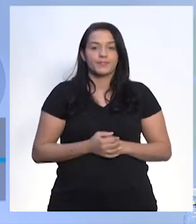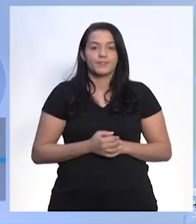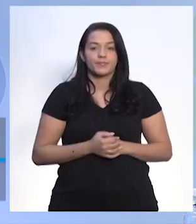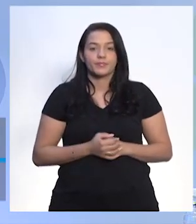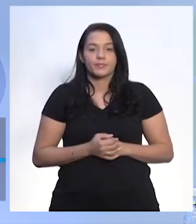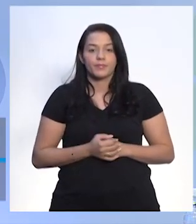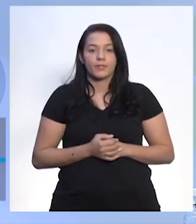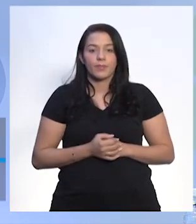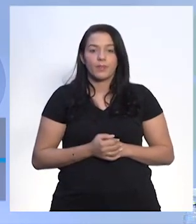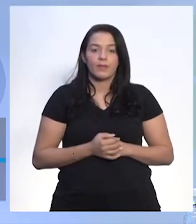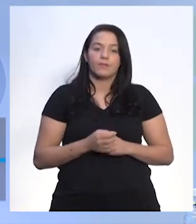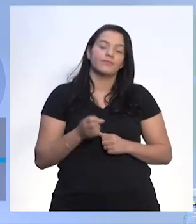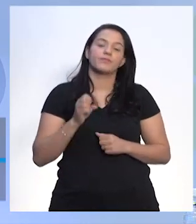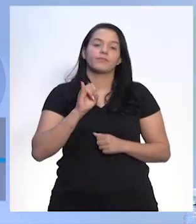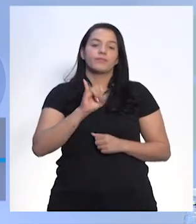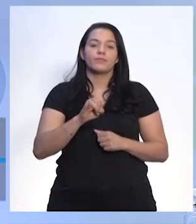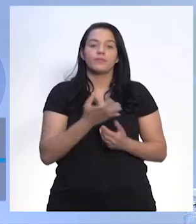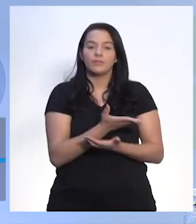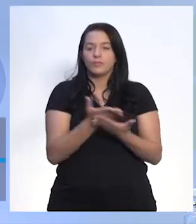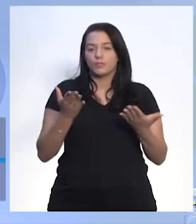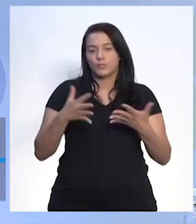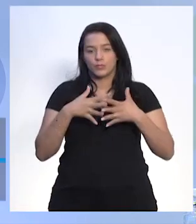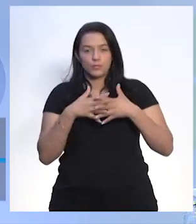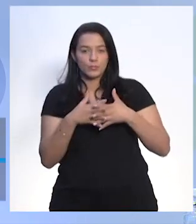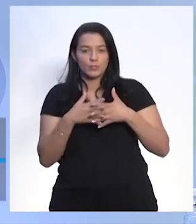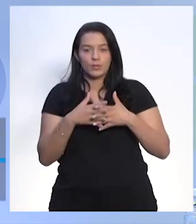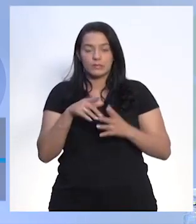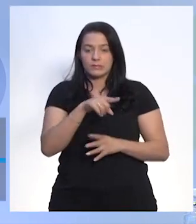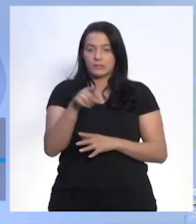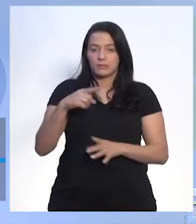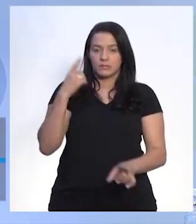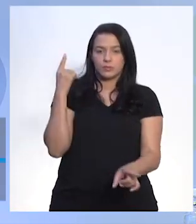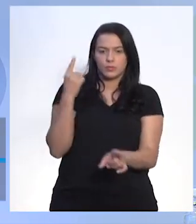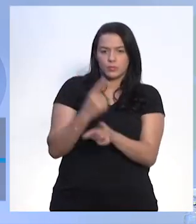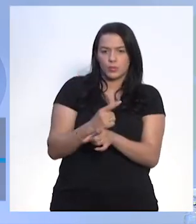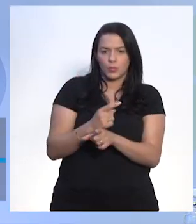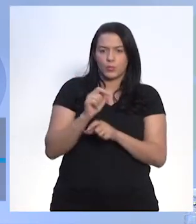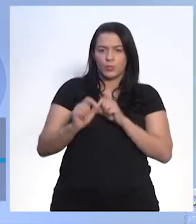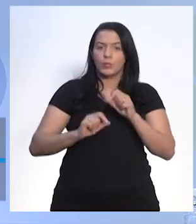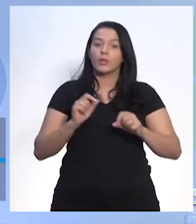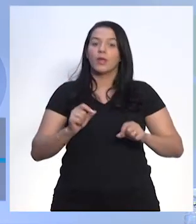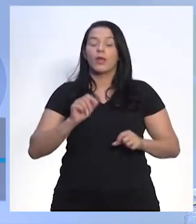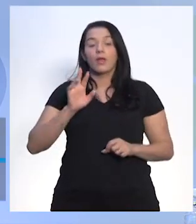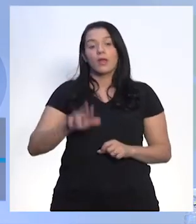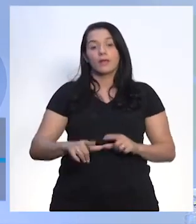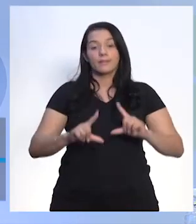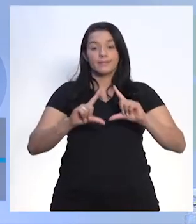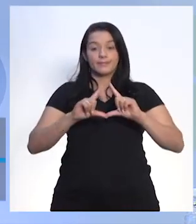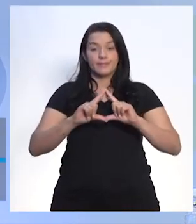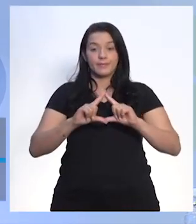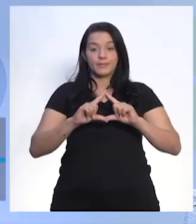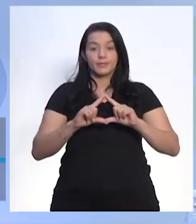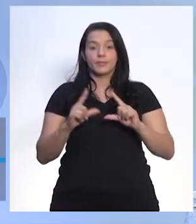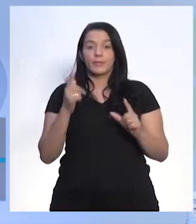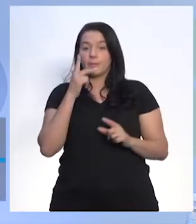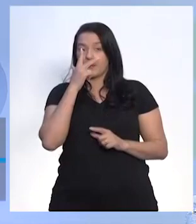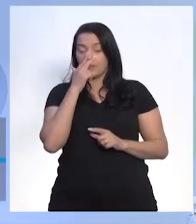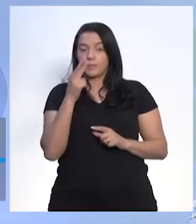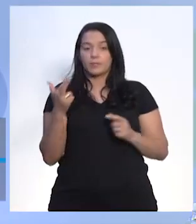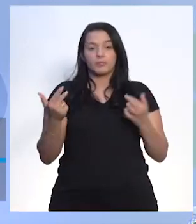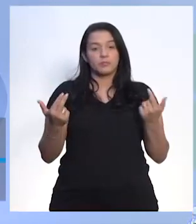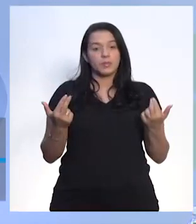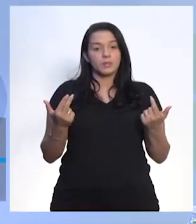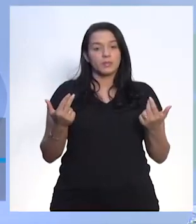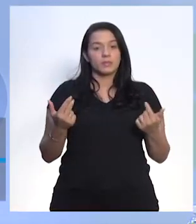podem questionar da forma que quiser. O que eu tenho que identificar? Eu estou vendo semelhança de triângulos aí no caso. Primeira